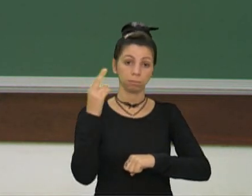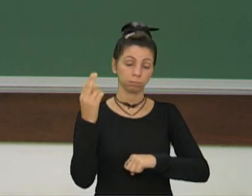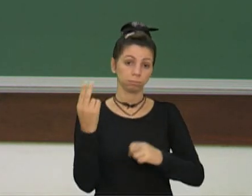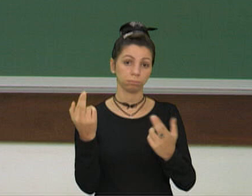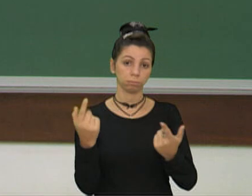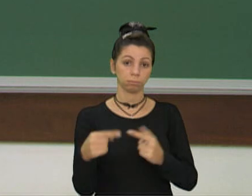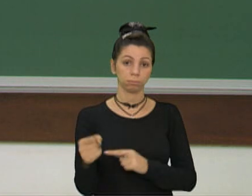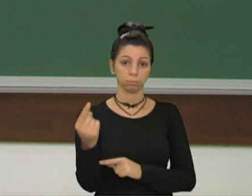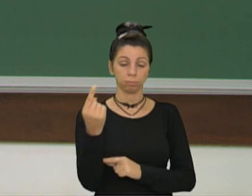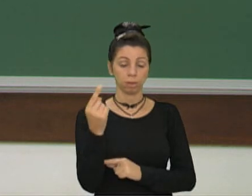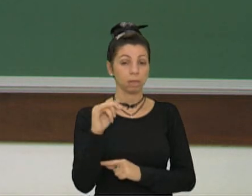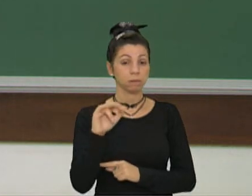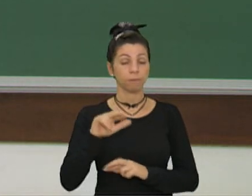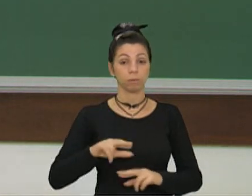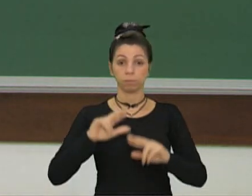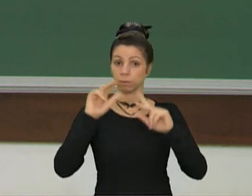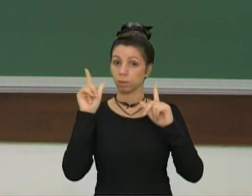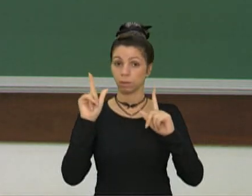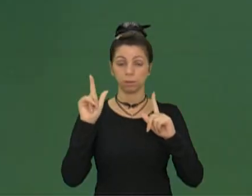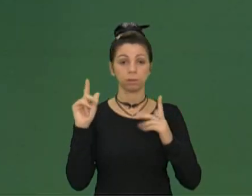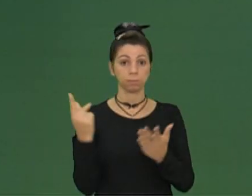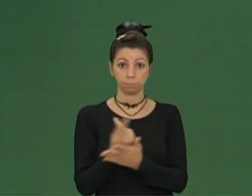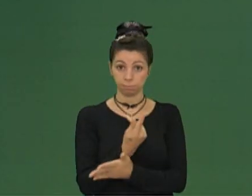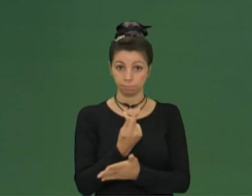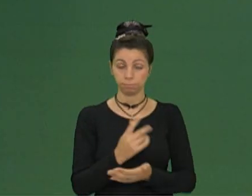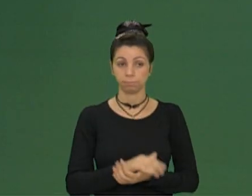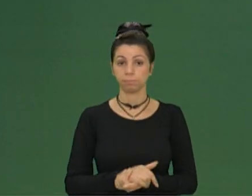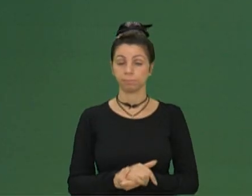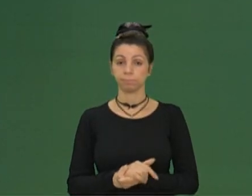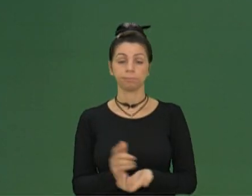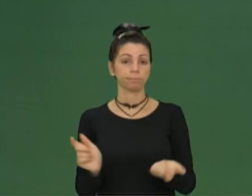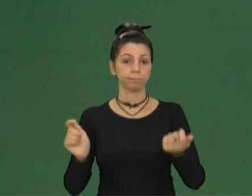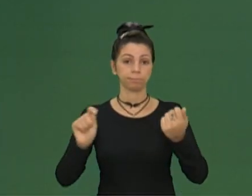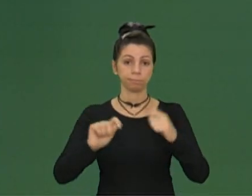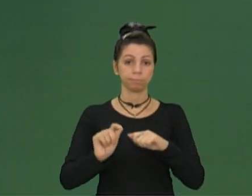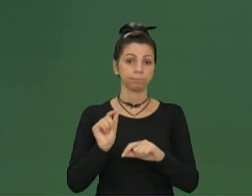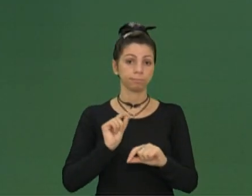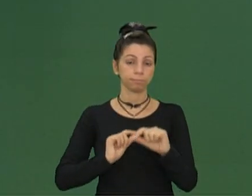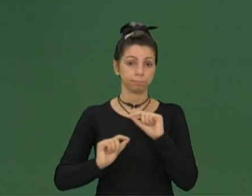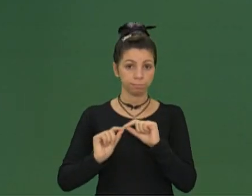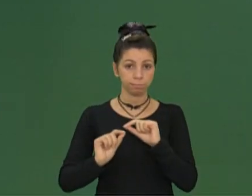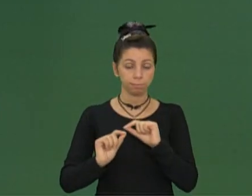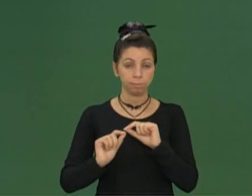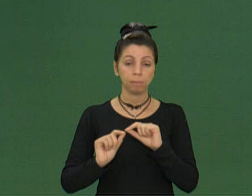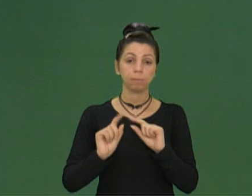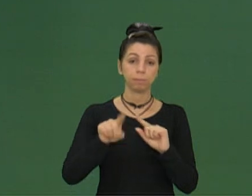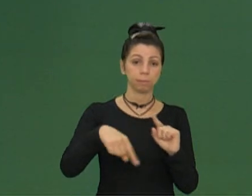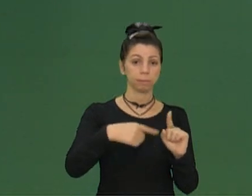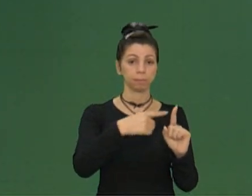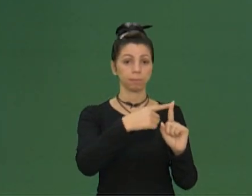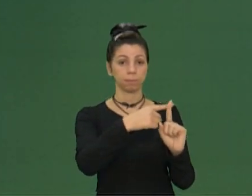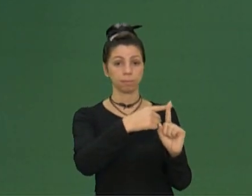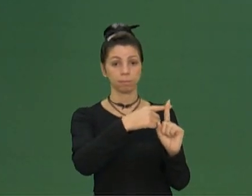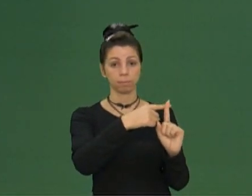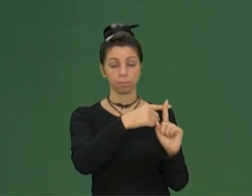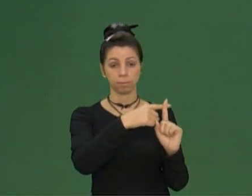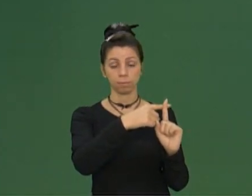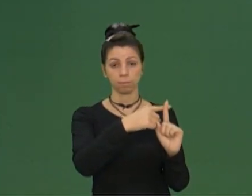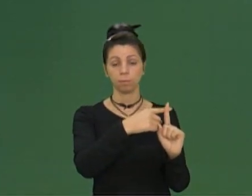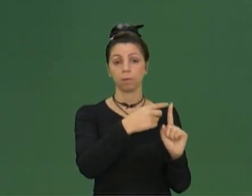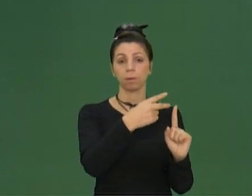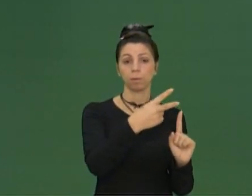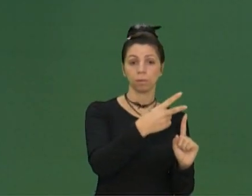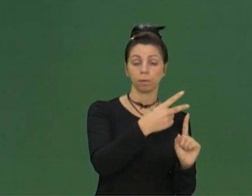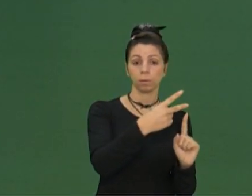disso, ele não é a solução. Aqui, quais são as possibilidades? Ele sendo positivo, né? 2x menos